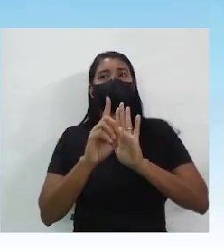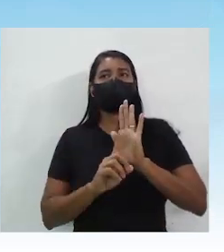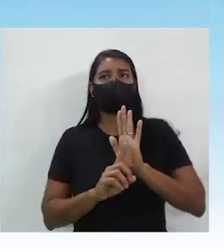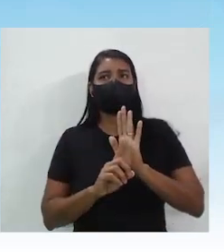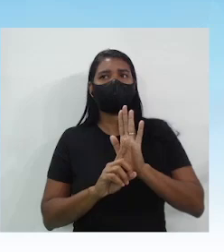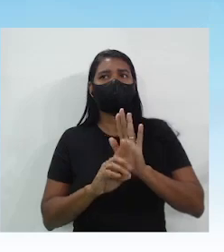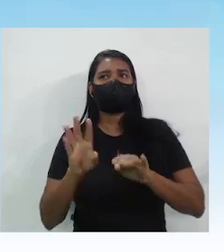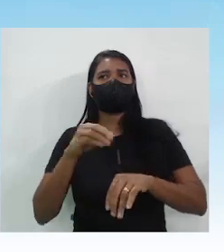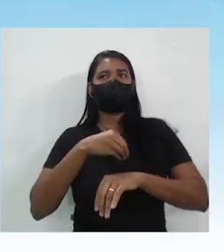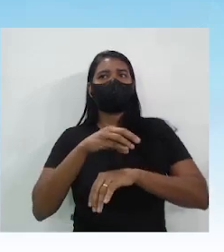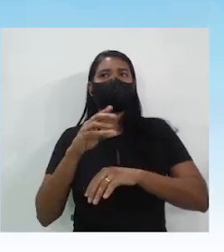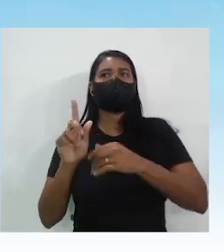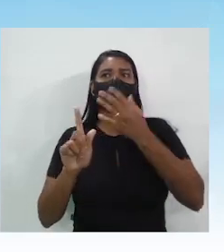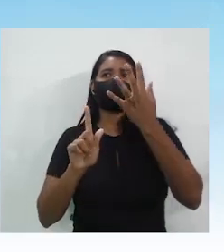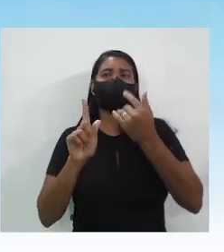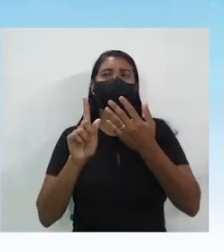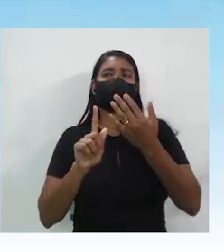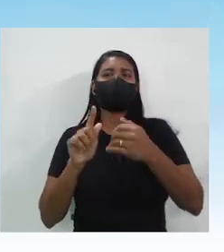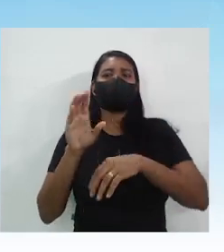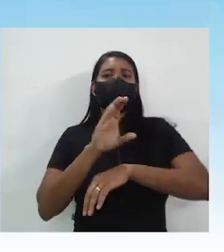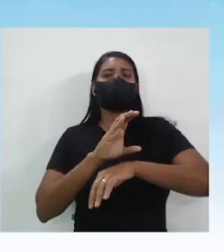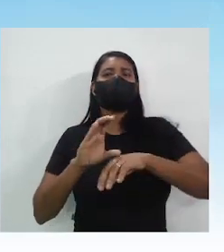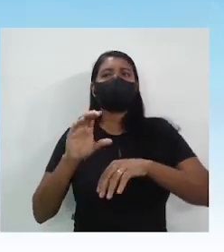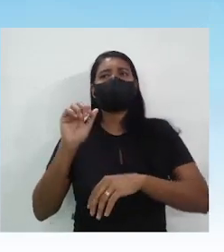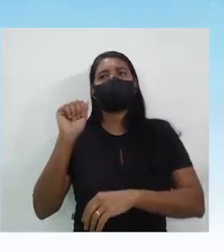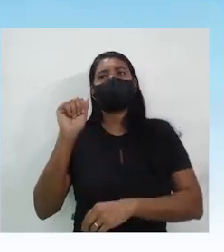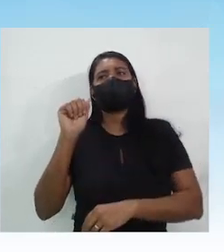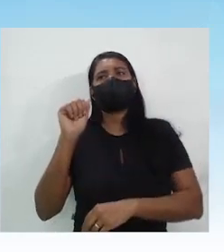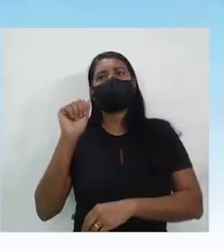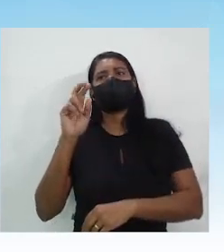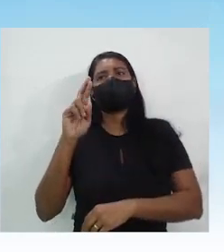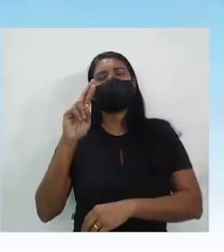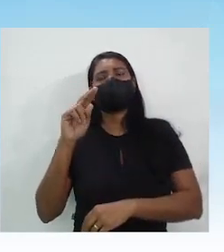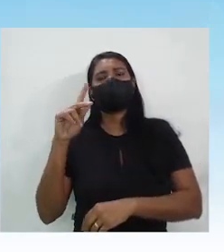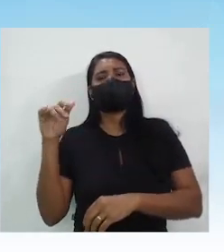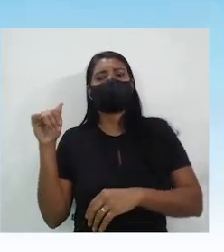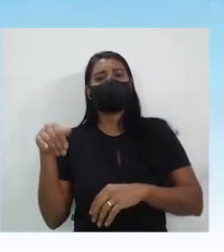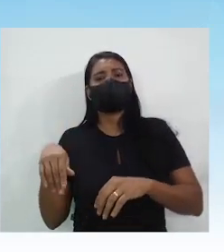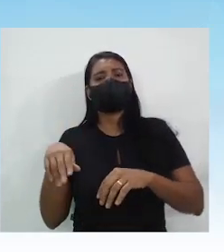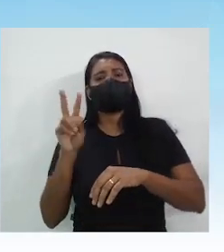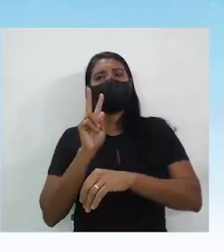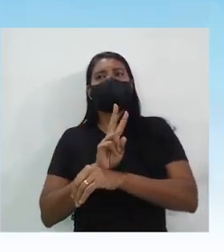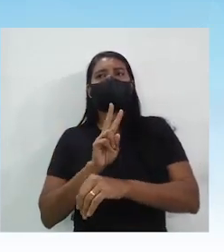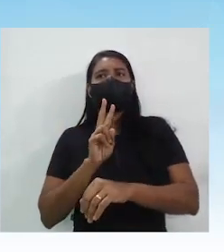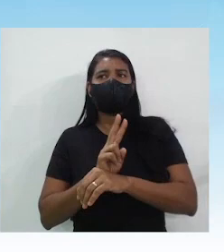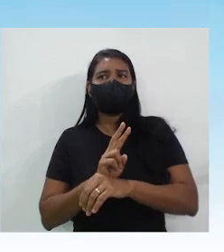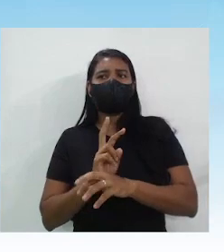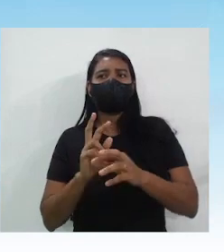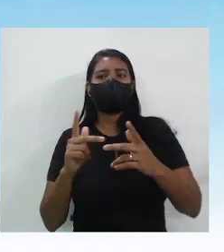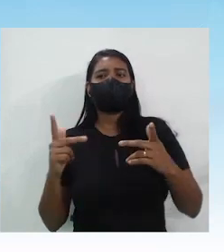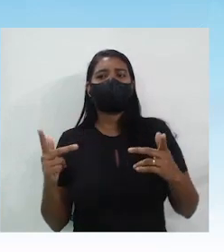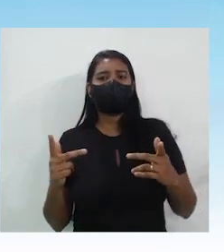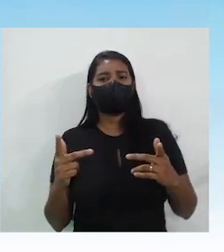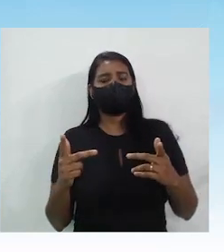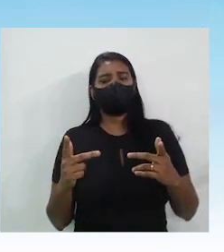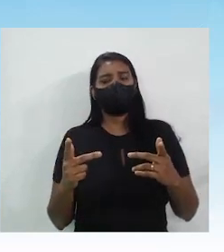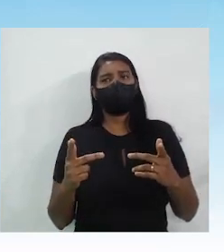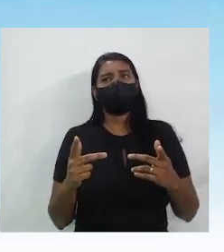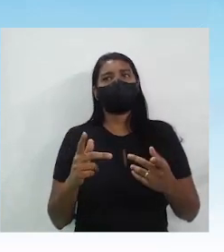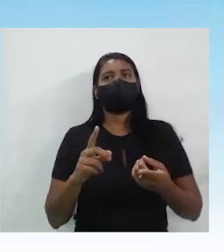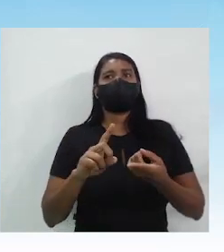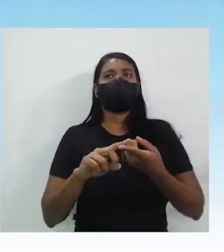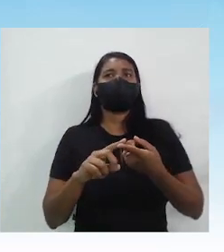de emissão do gás carbônico, isso ali por cumprir o protocolo de Kyoto e as